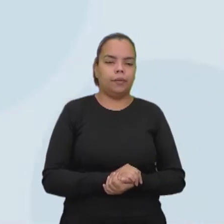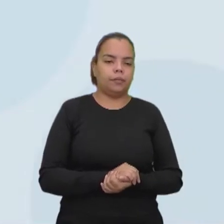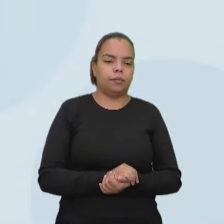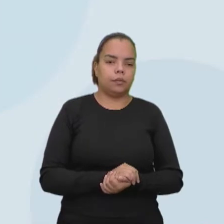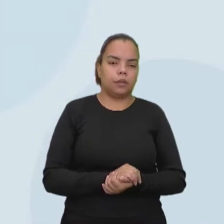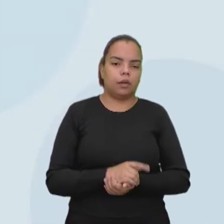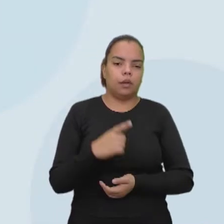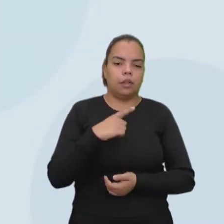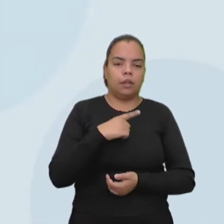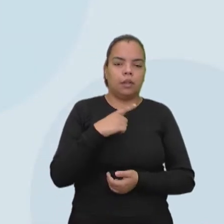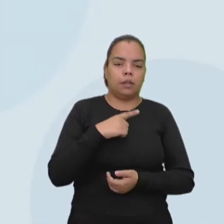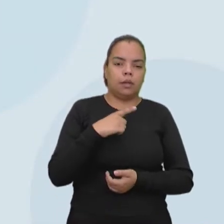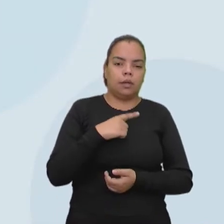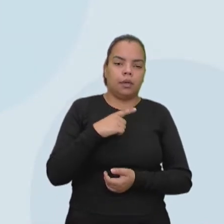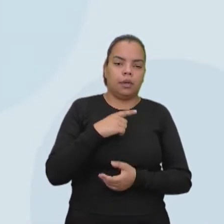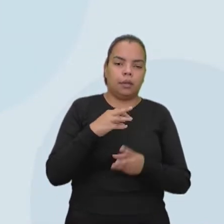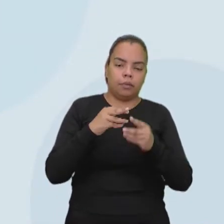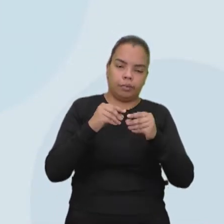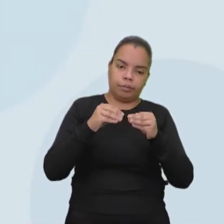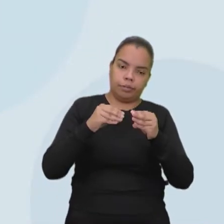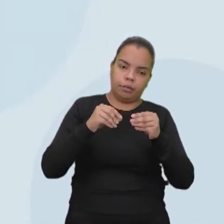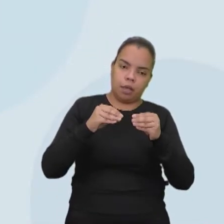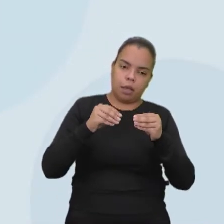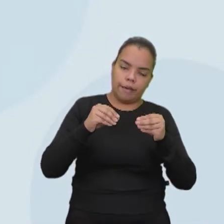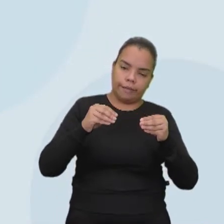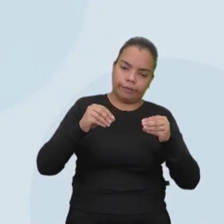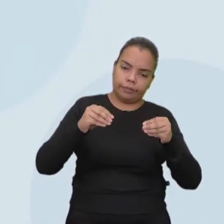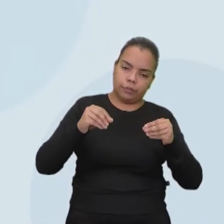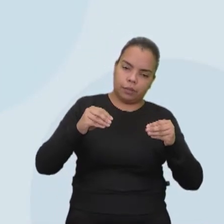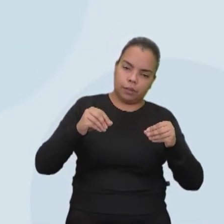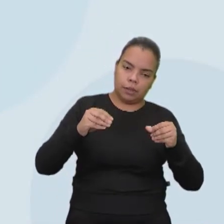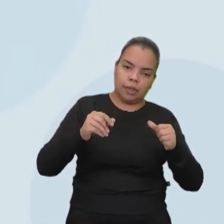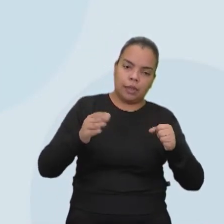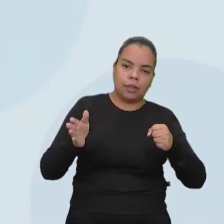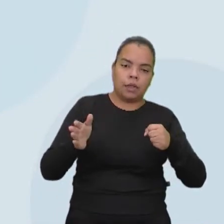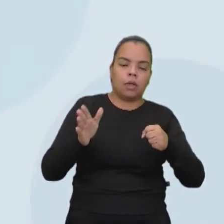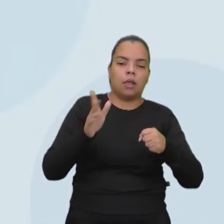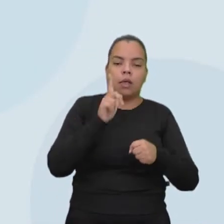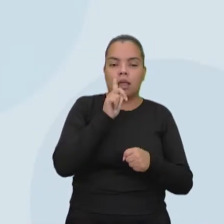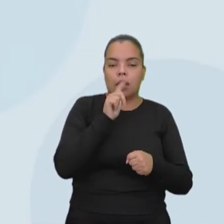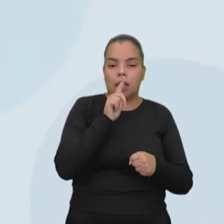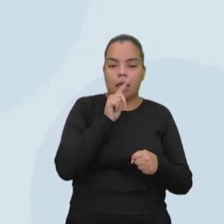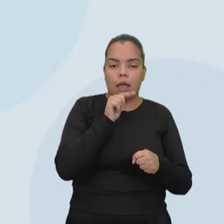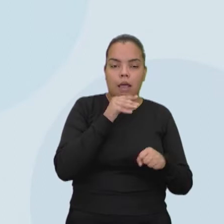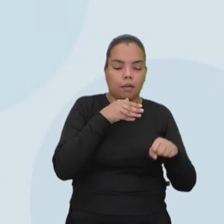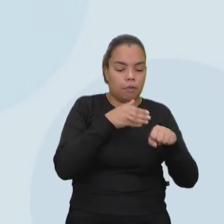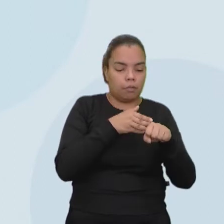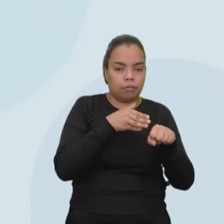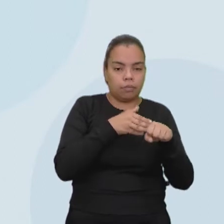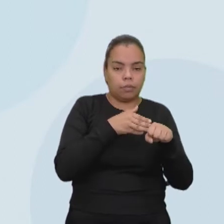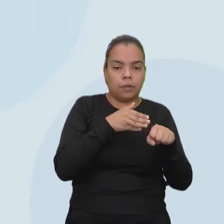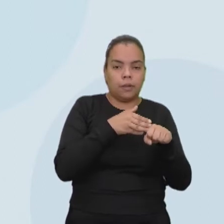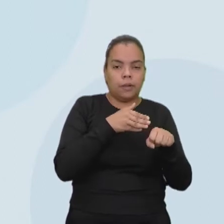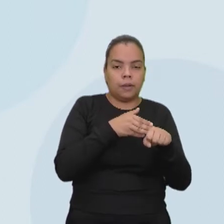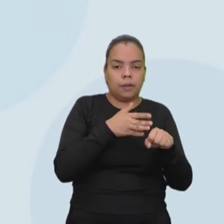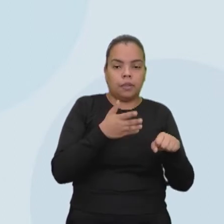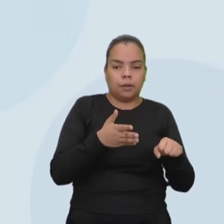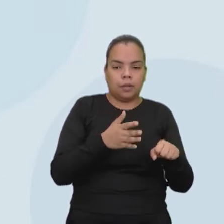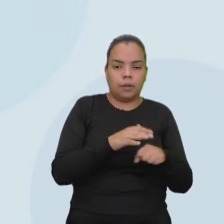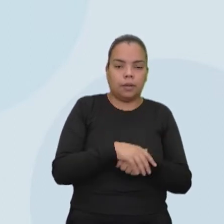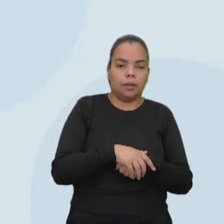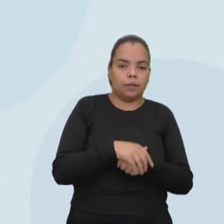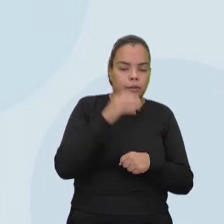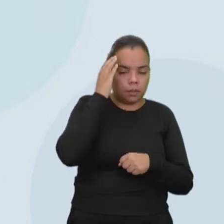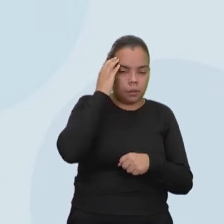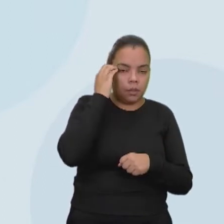possuem porosidade e permeabilidade, uma marcante estratificação e baixa resistência mecânica. São